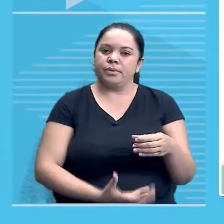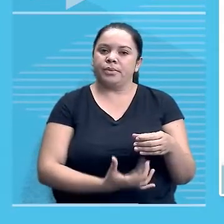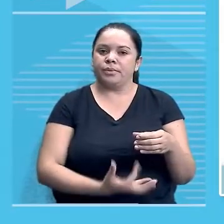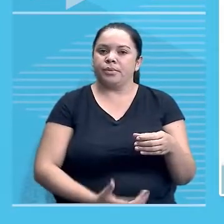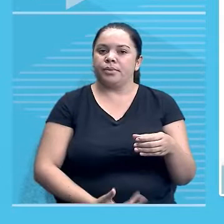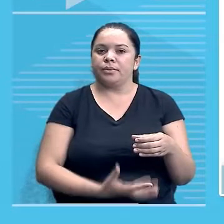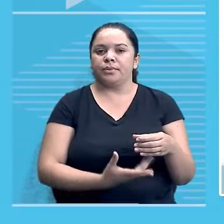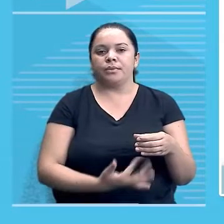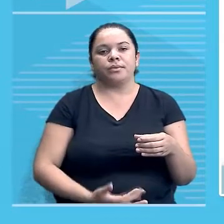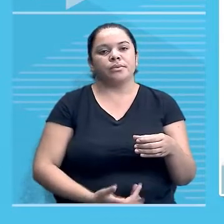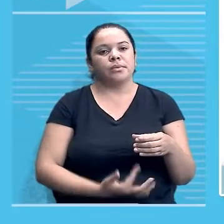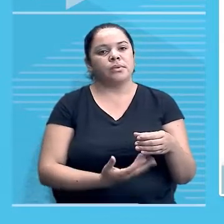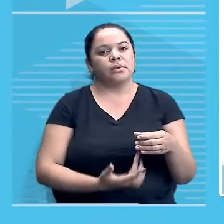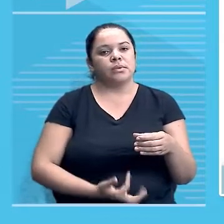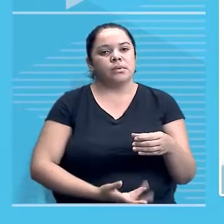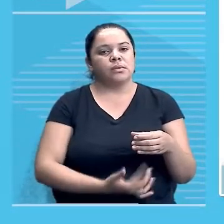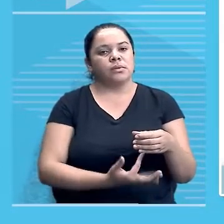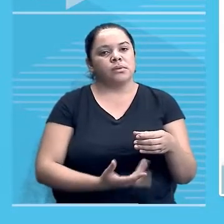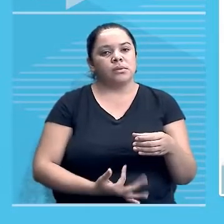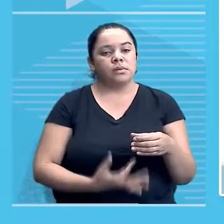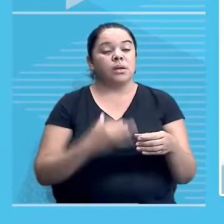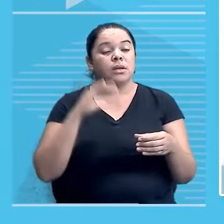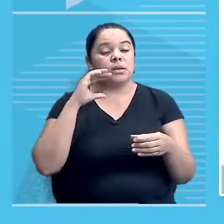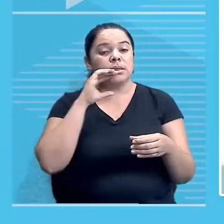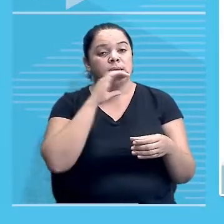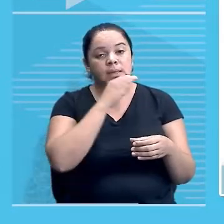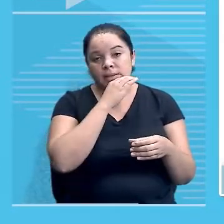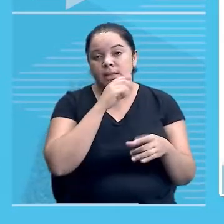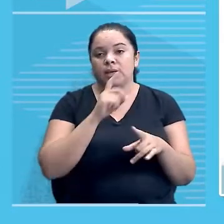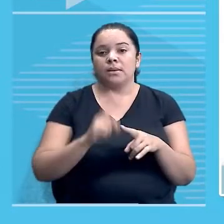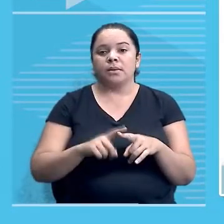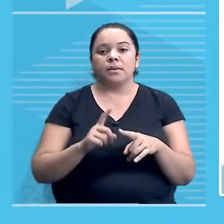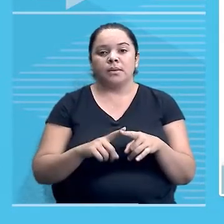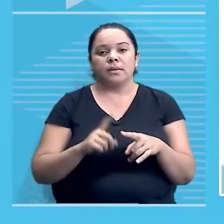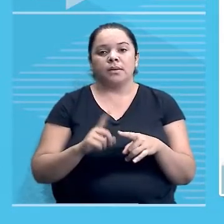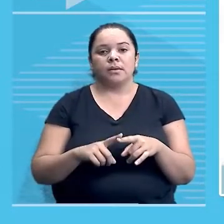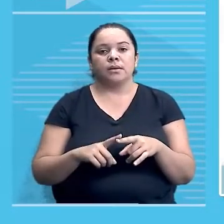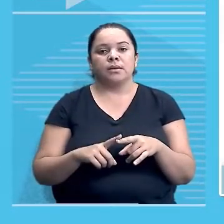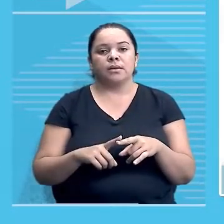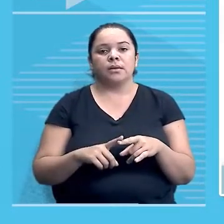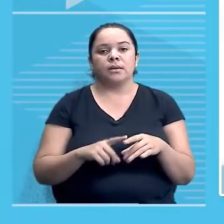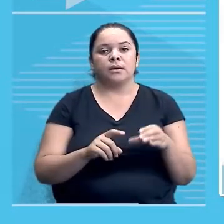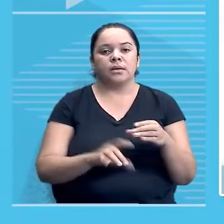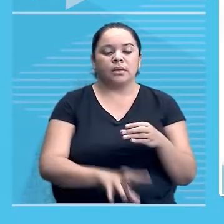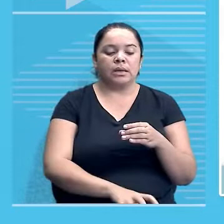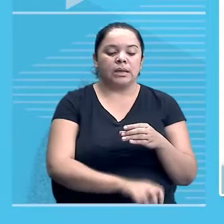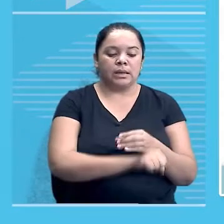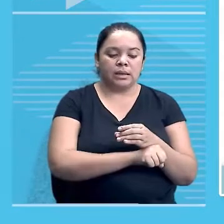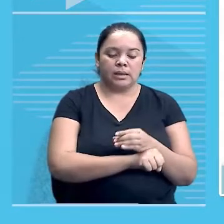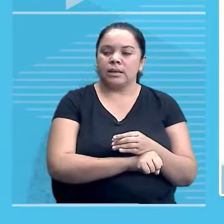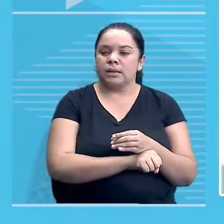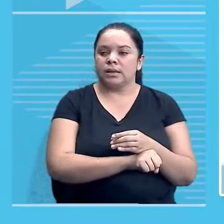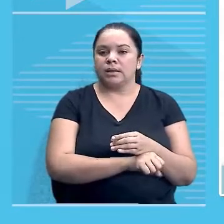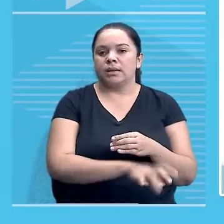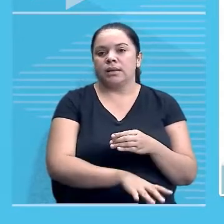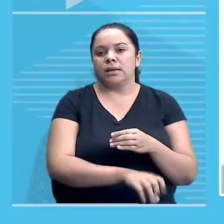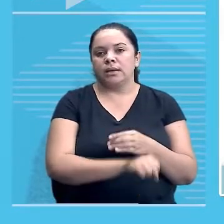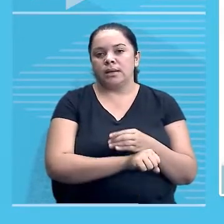Ela vai esquentar, por quê? Porque ela está recebendo